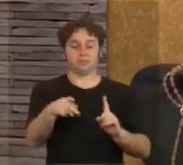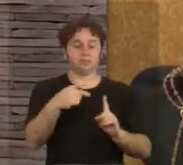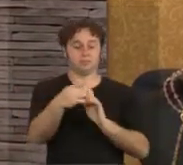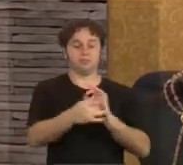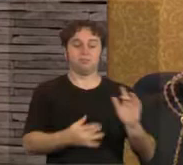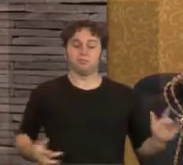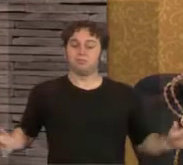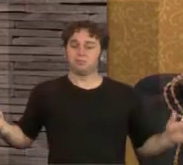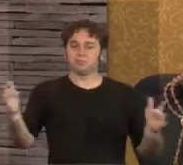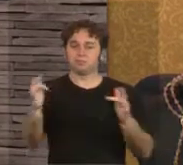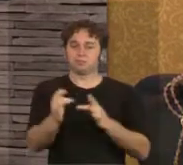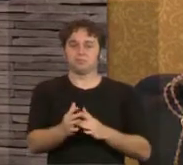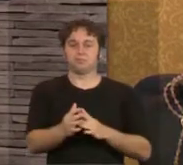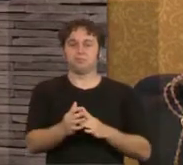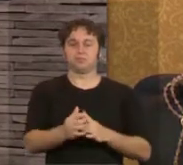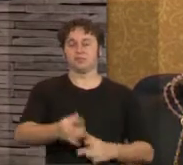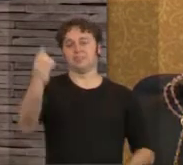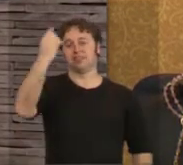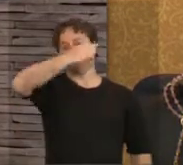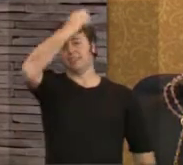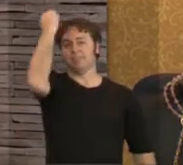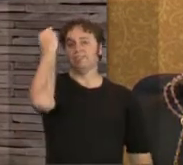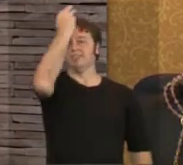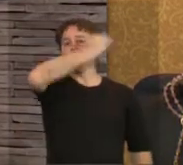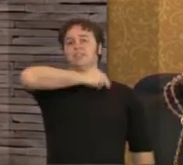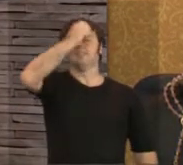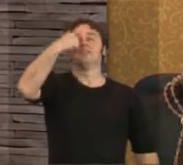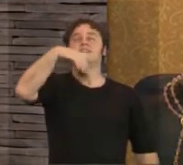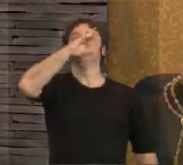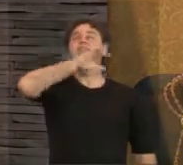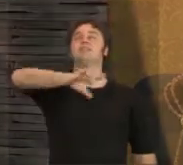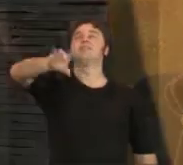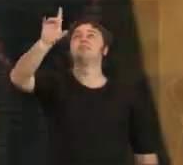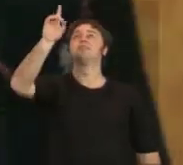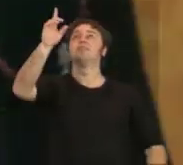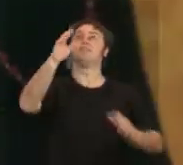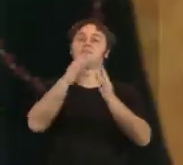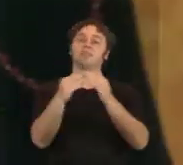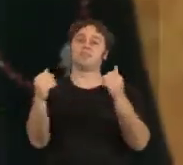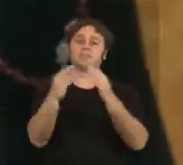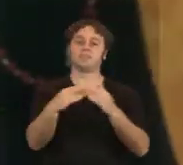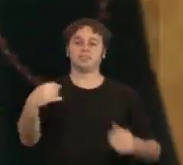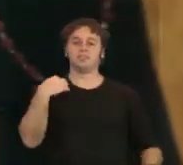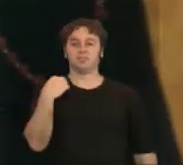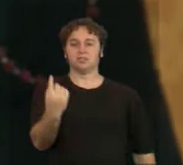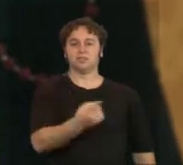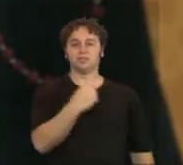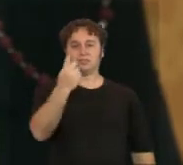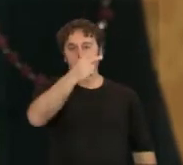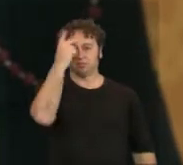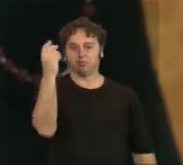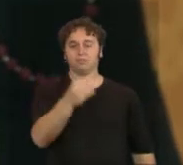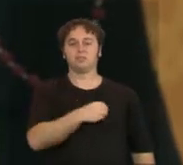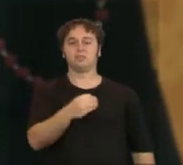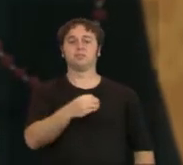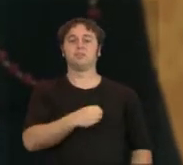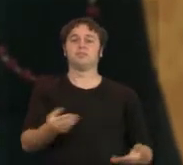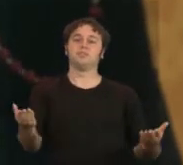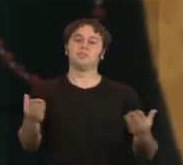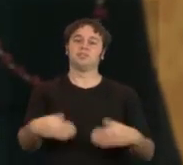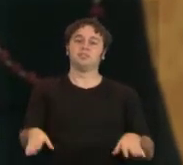vós entre as mulheres, e bendito é o fruto do vosso ventre, Jesus. Santa Maria, Mãe de Deus, rogai por